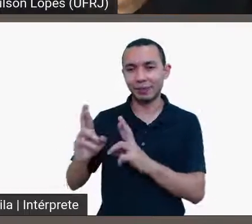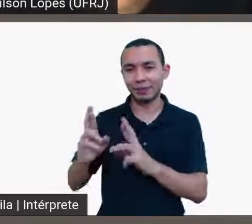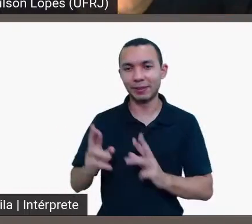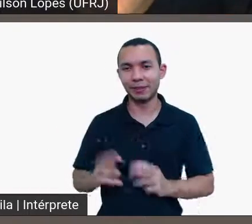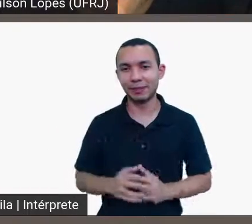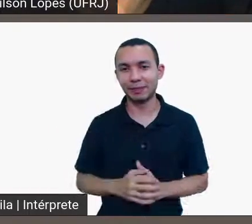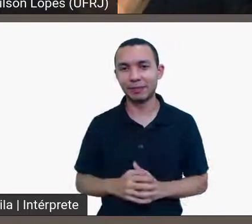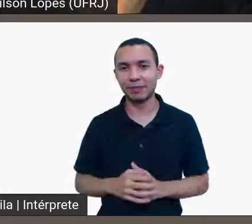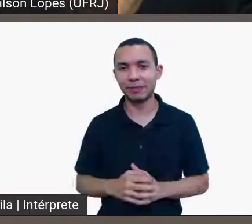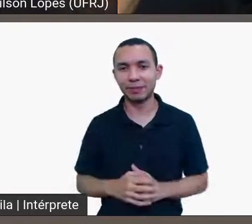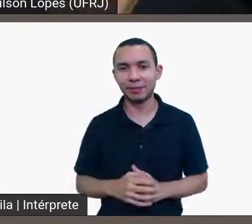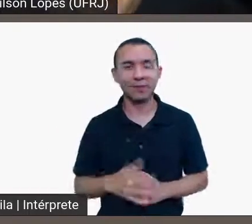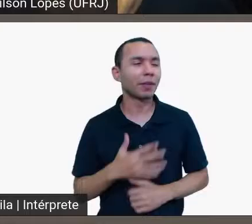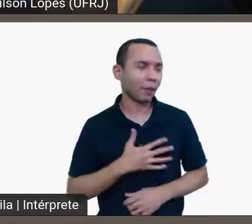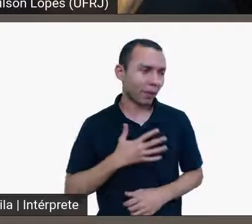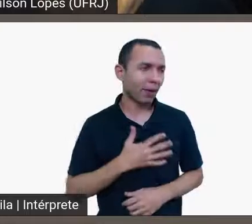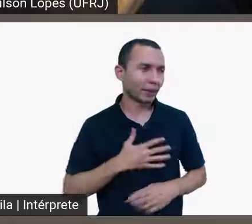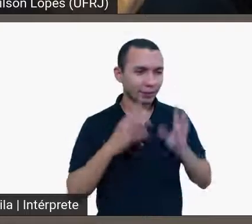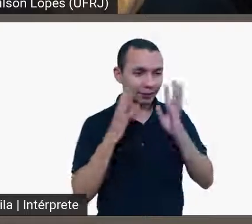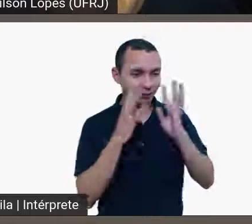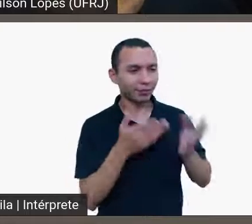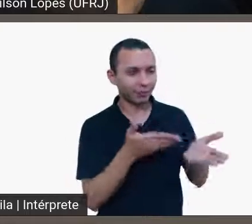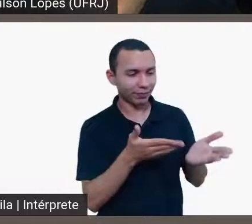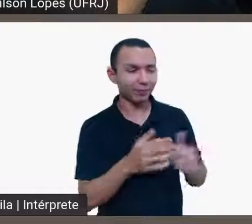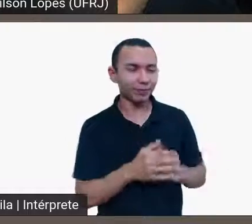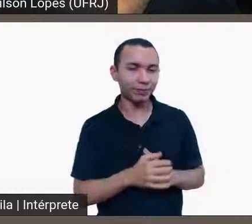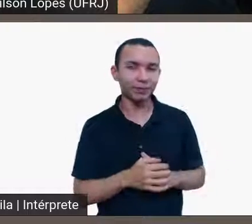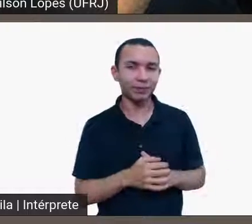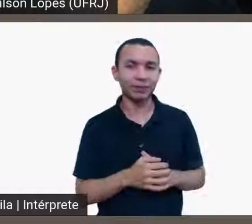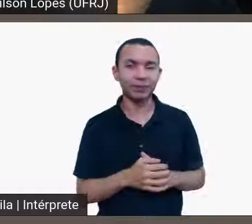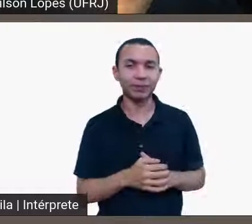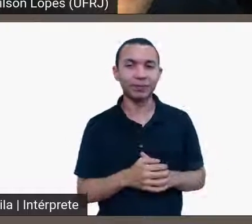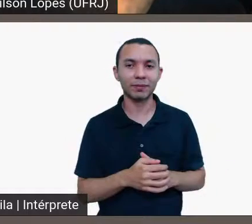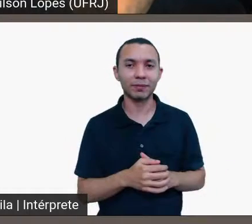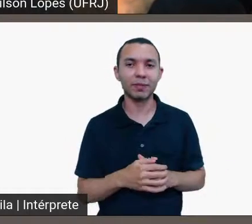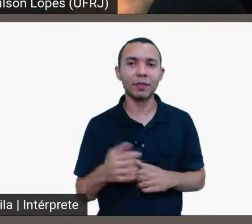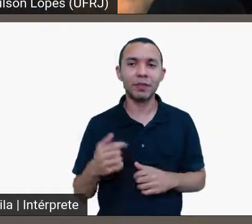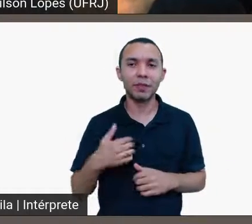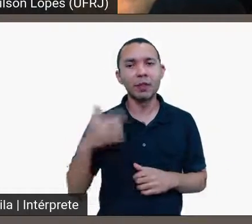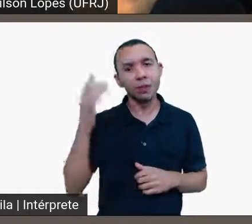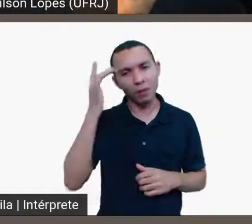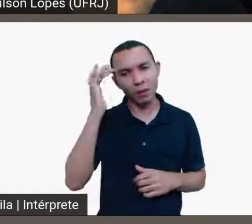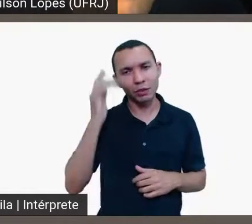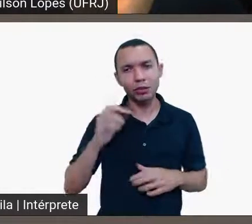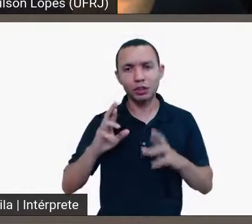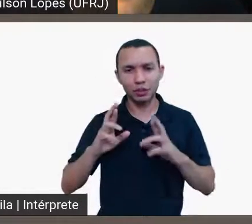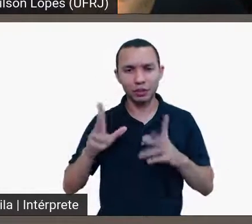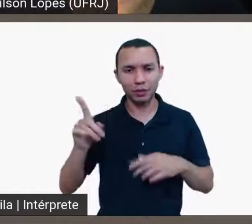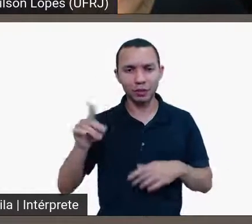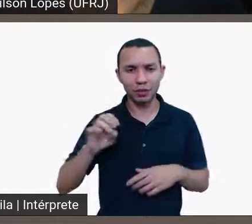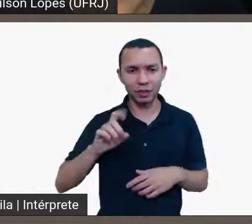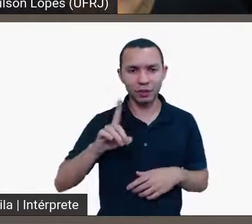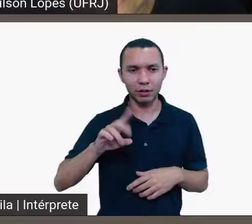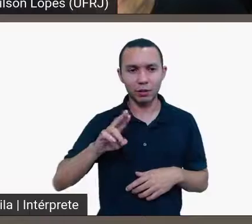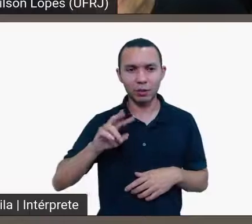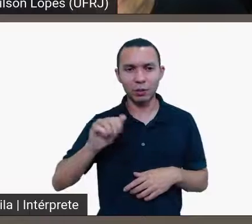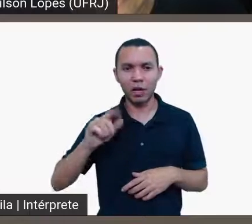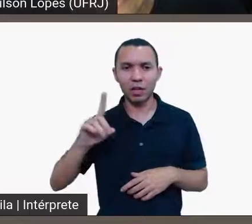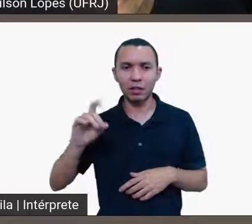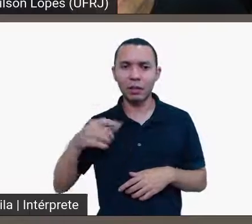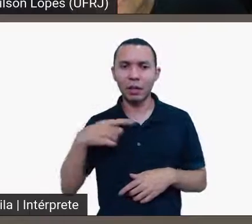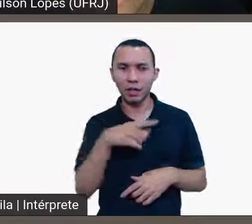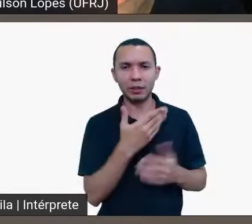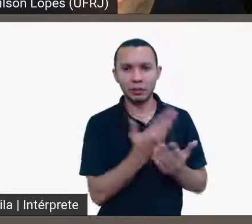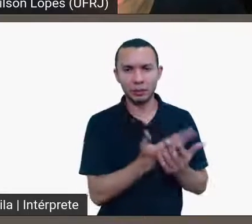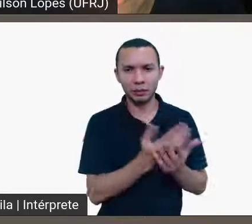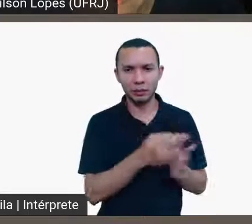Não, um prazer ouvir. Não, eu acho que o meu recorte, acho que é diferente do Eduardo, que vem estudando, né,